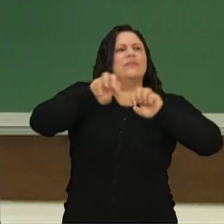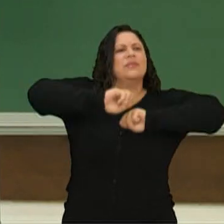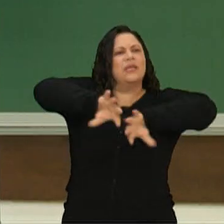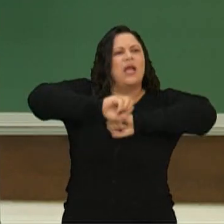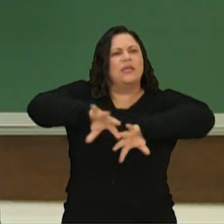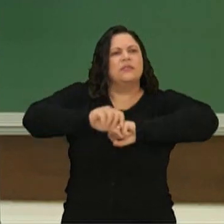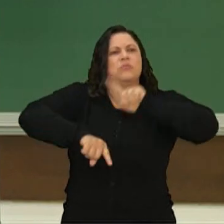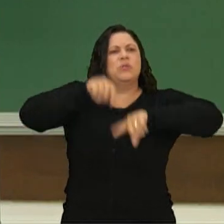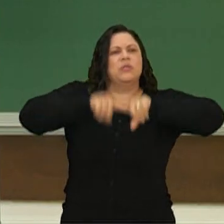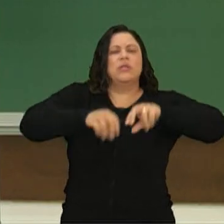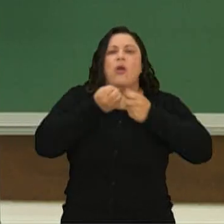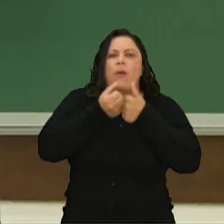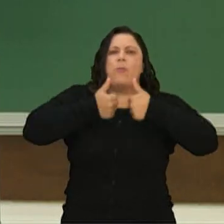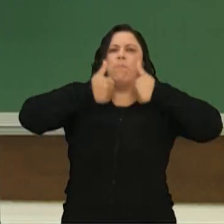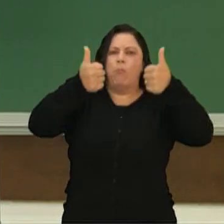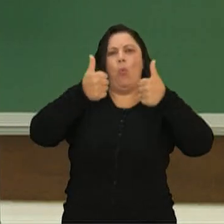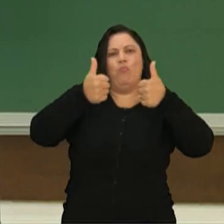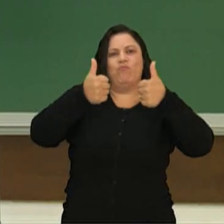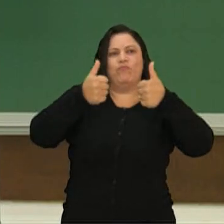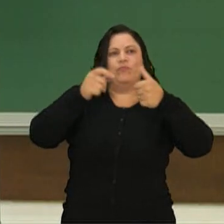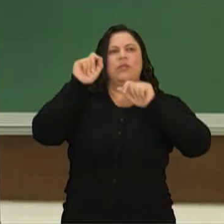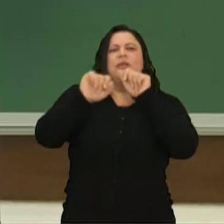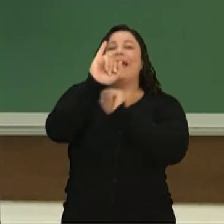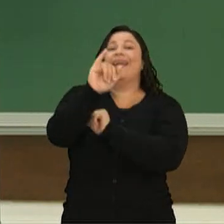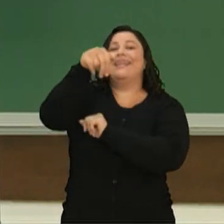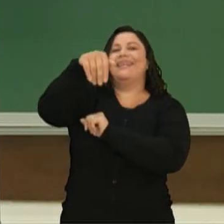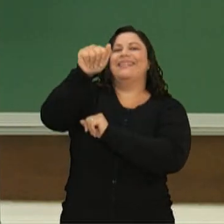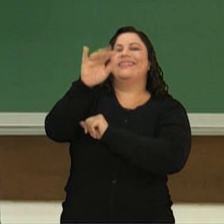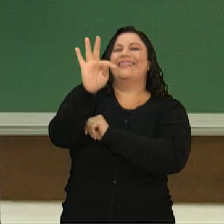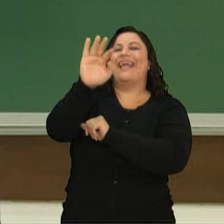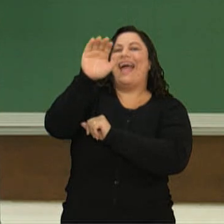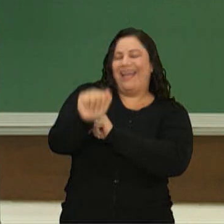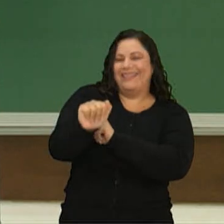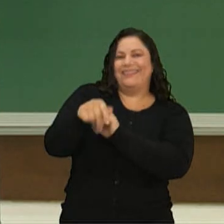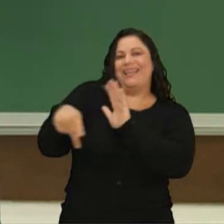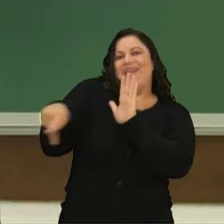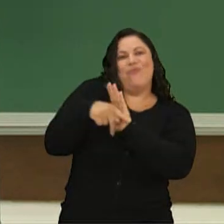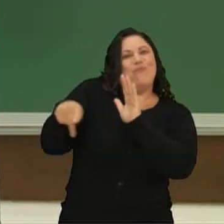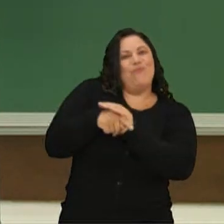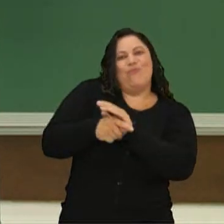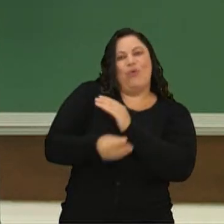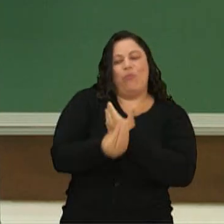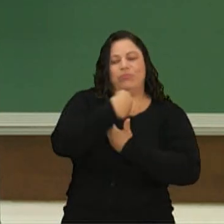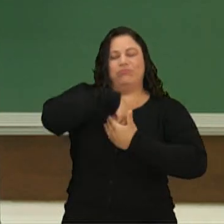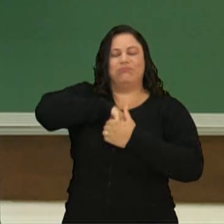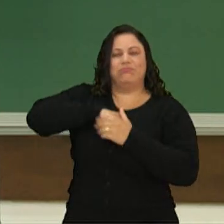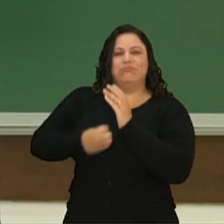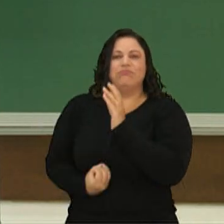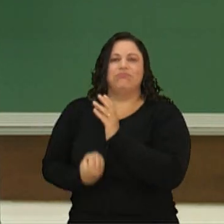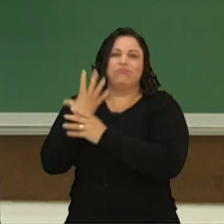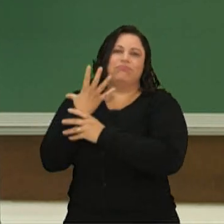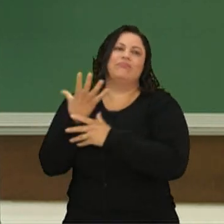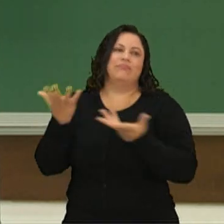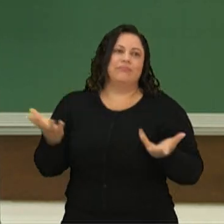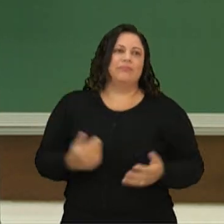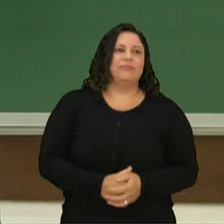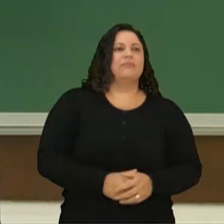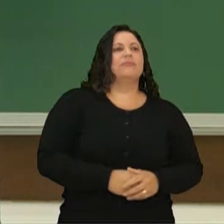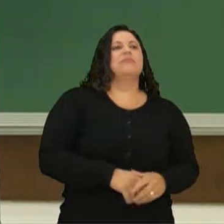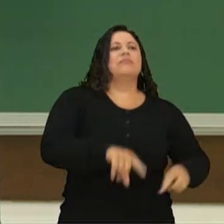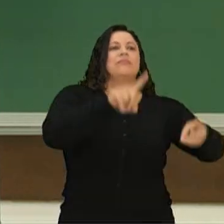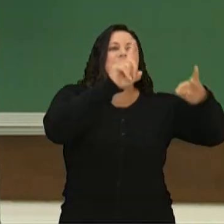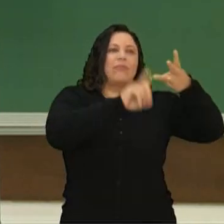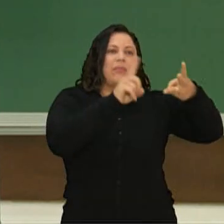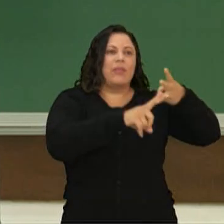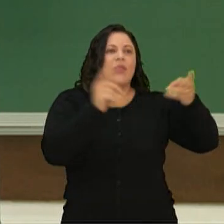já nasce com você, bom? Isso que vocês queriam saber. Do homem. E que ele pode desfrutar tanto do material